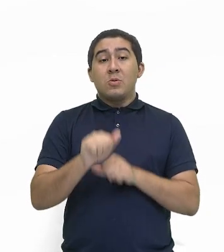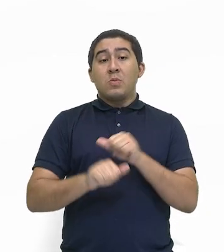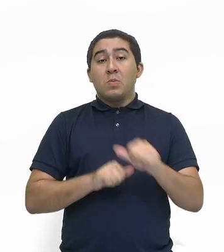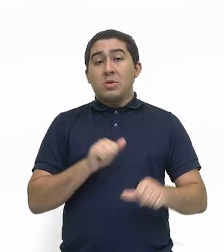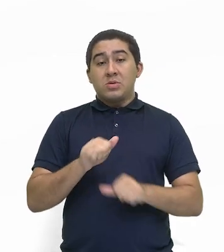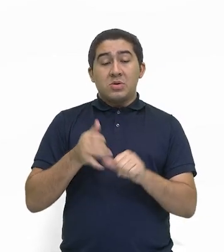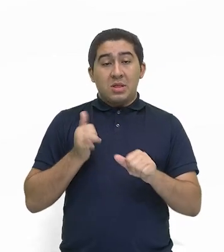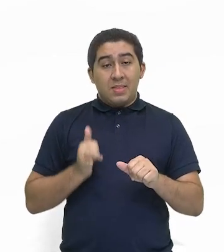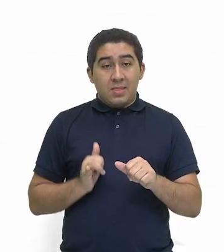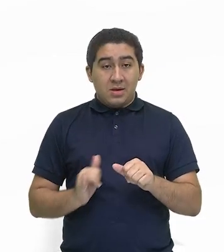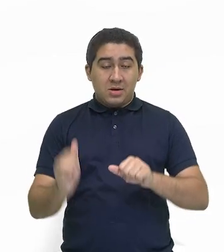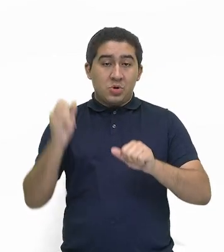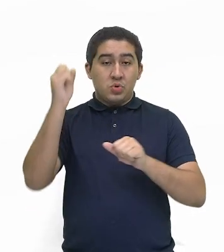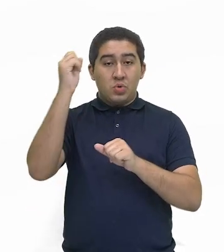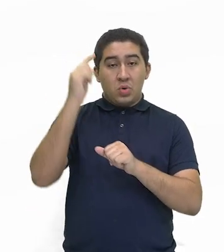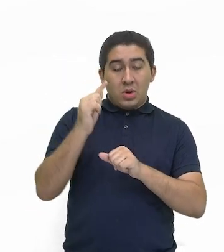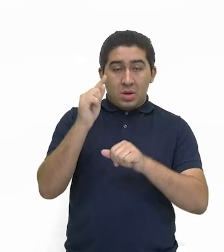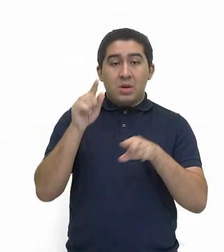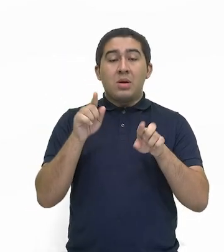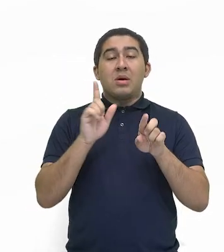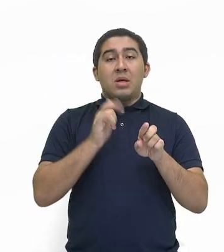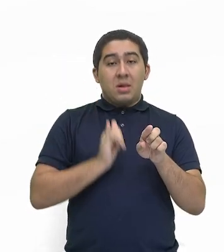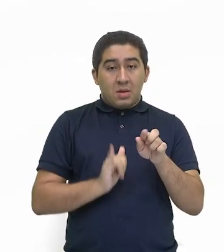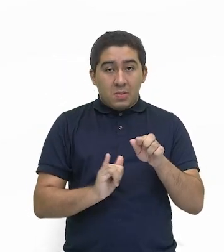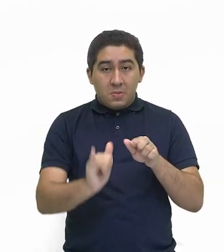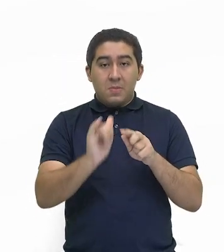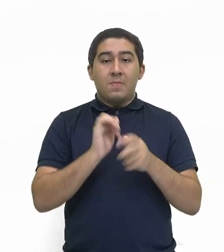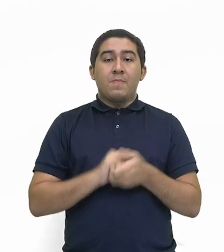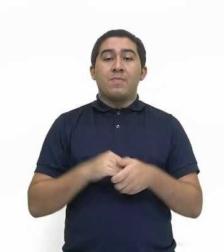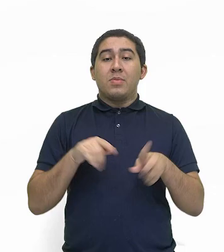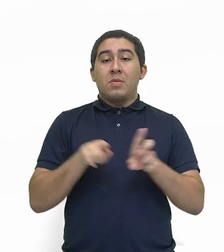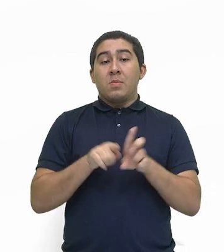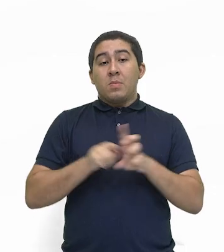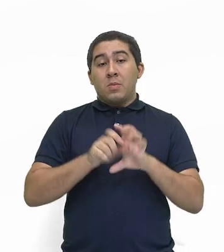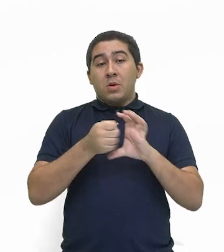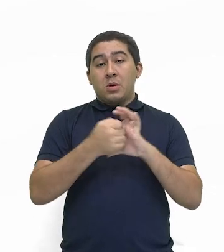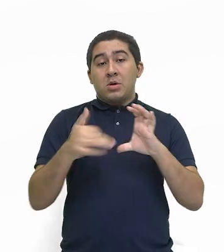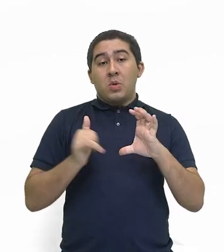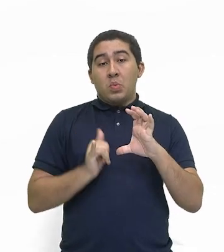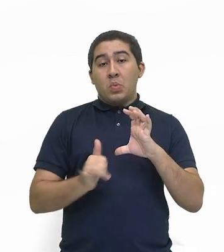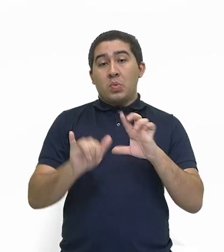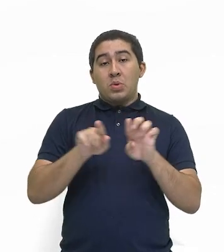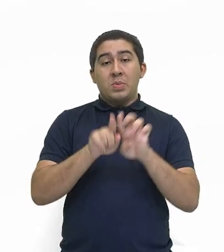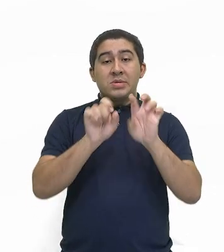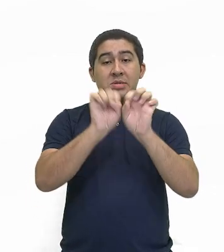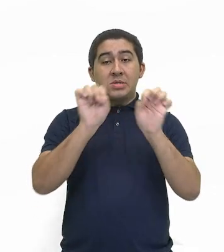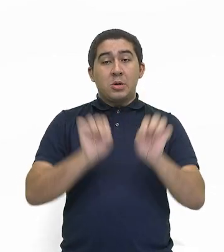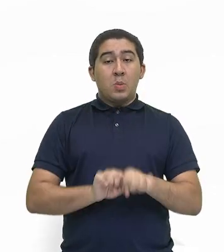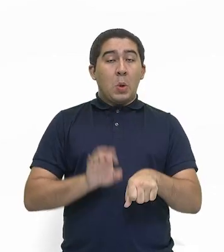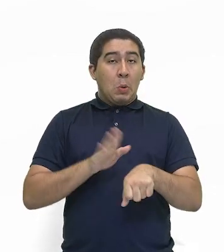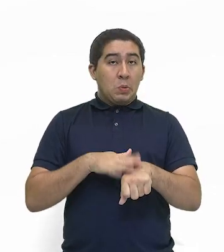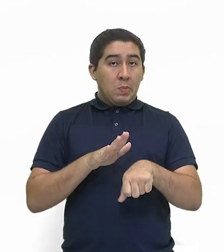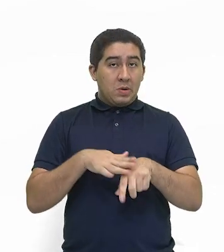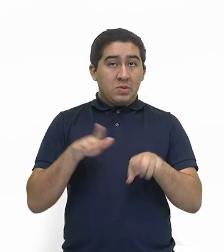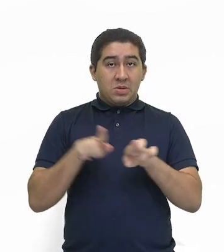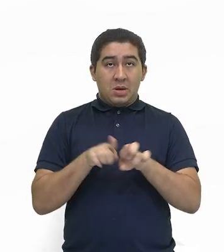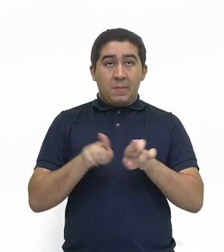transformação de energia solar em elétrica, componentes eletrônicos, sistemas de